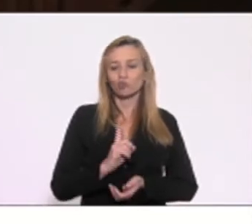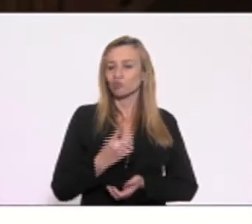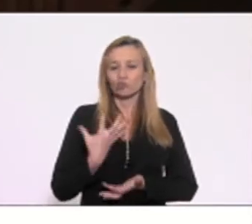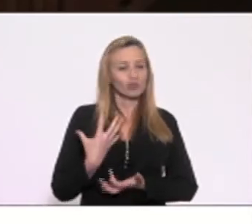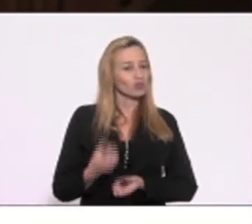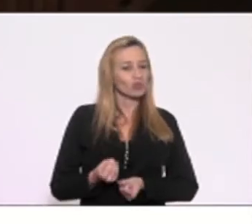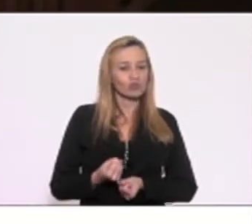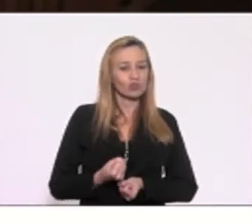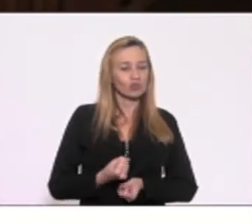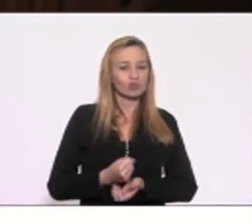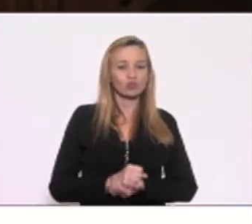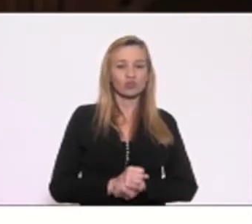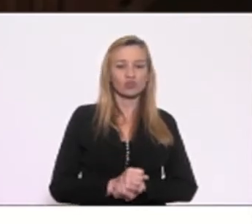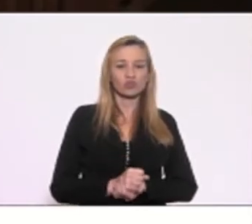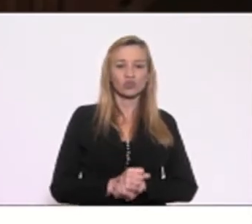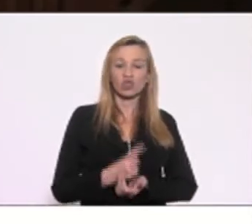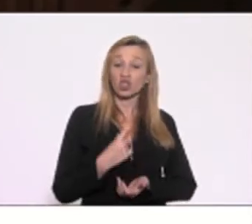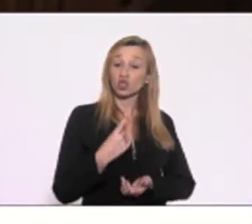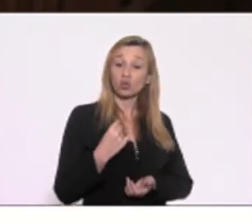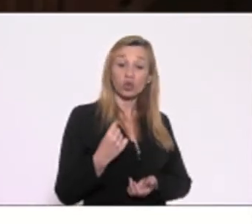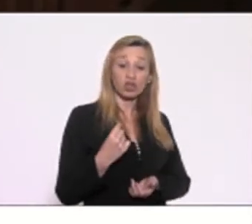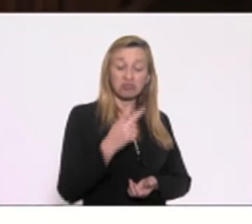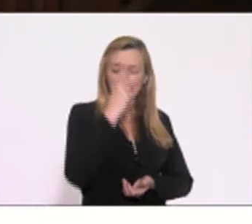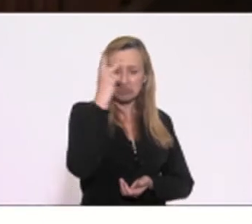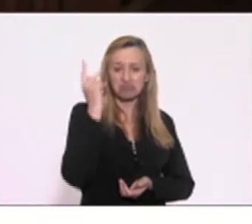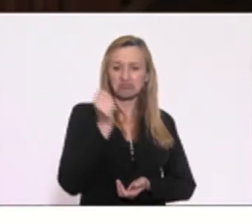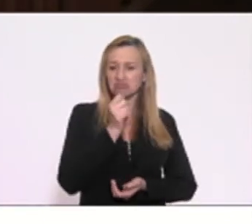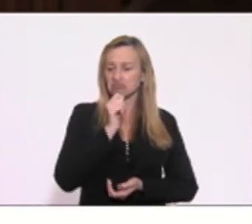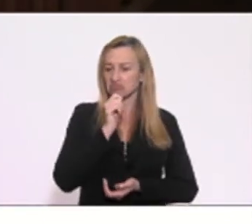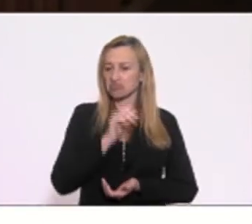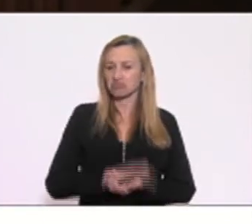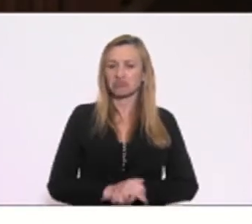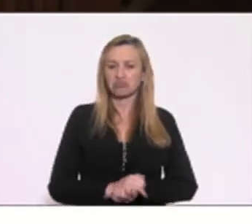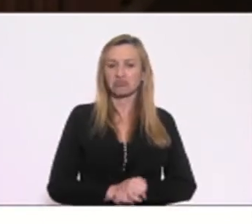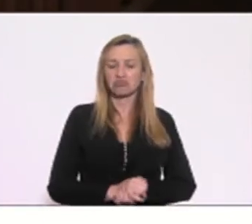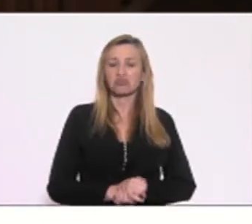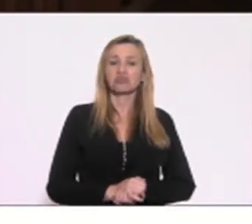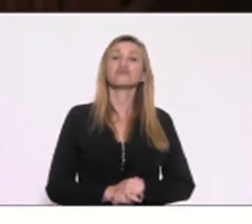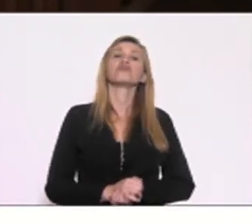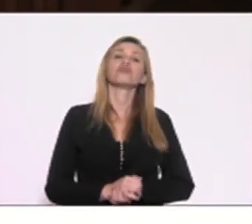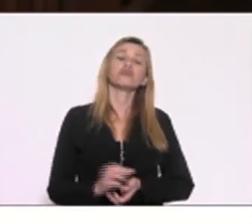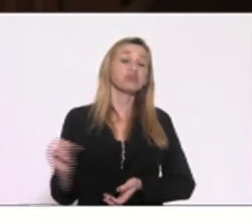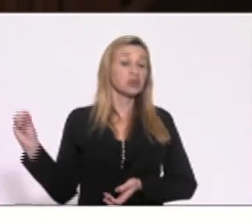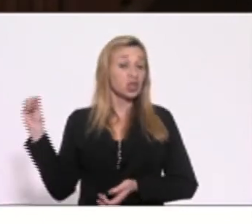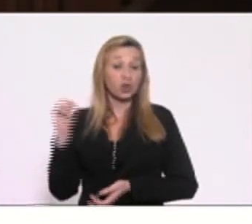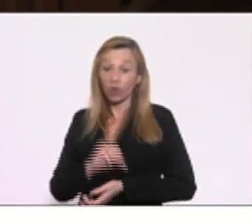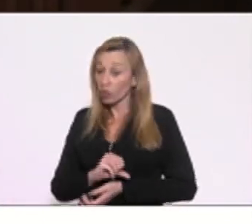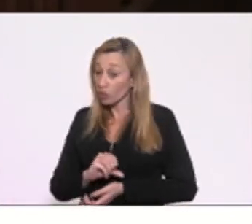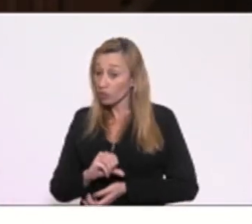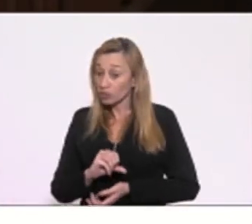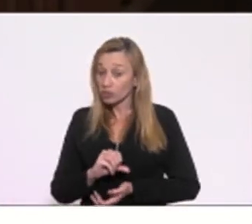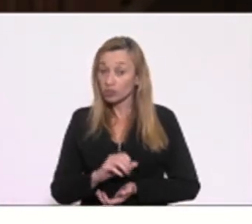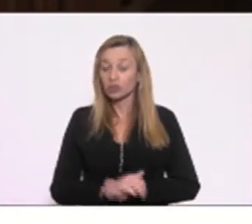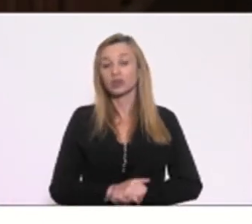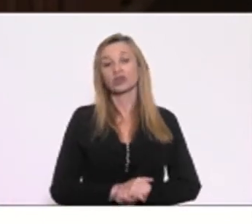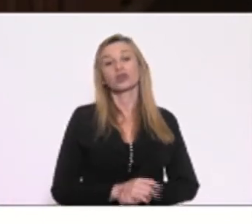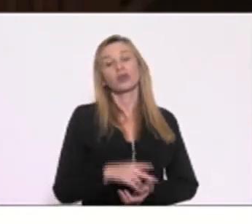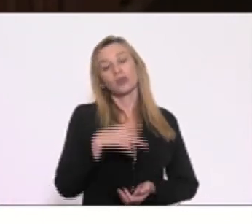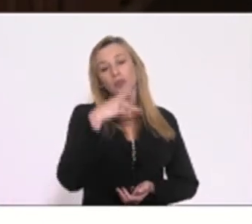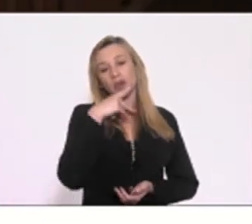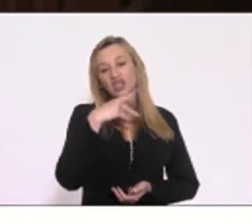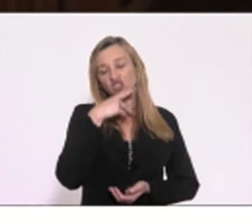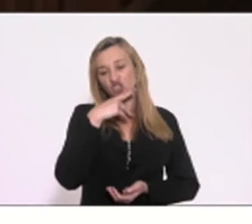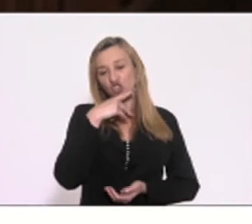ser tutelado por ninguém, muito menos pelo